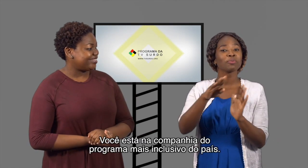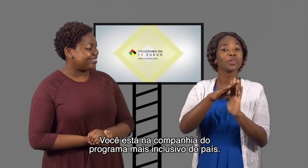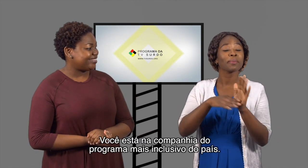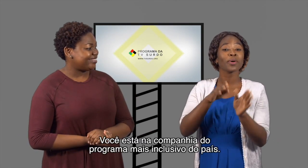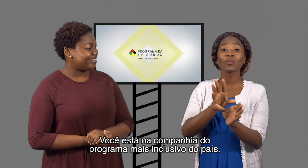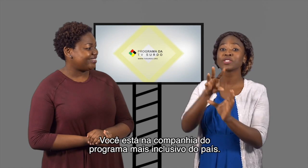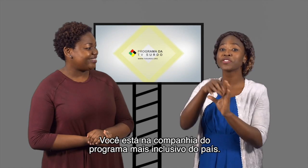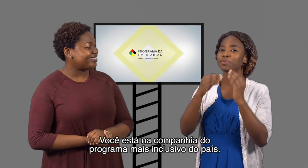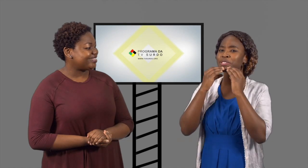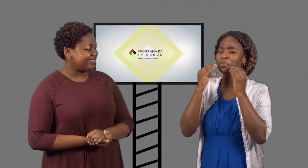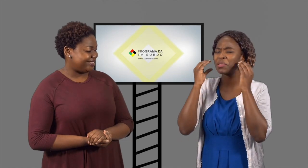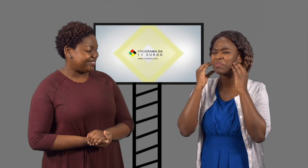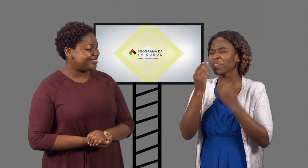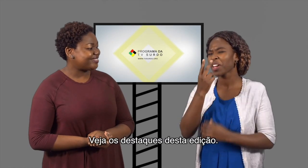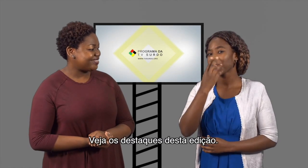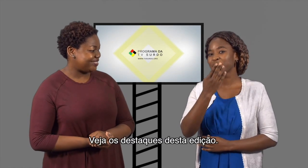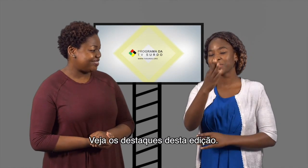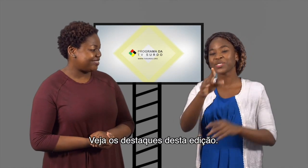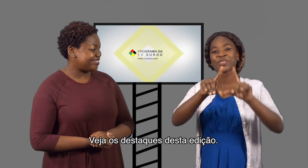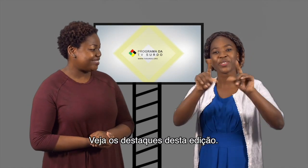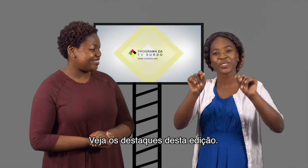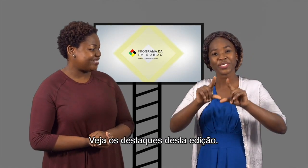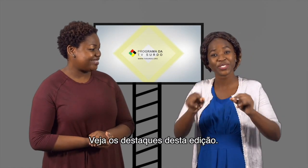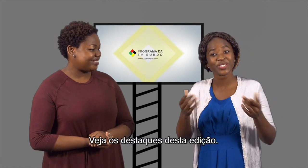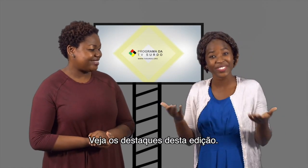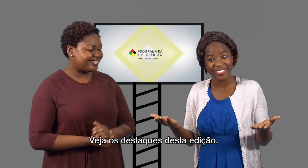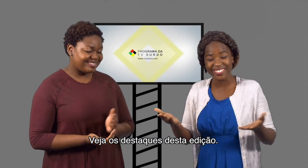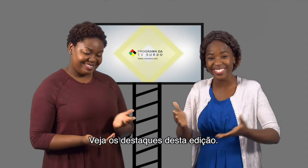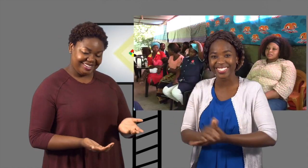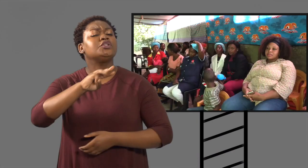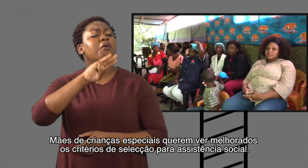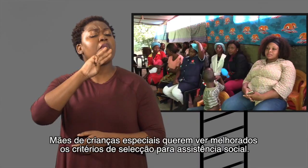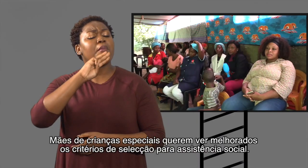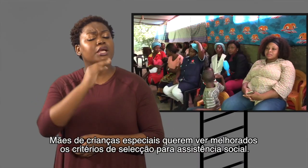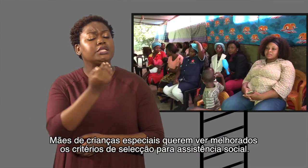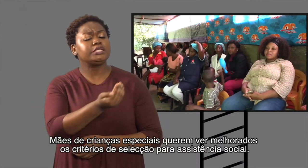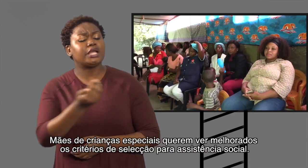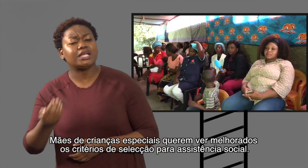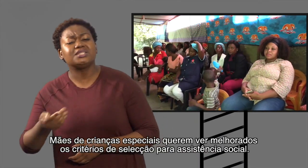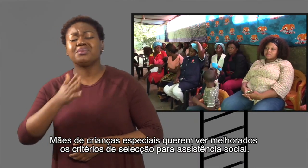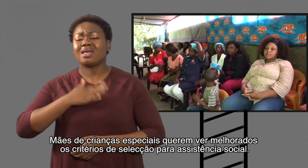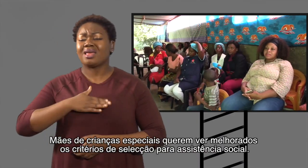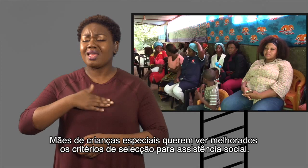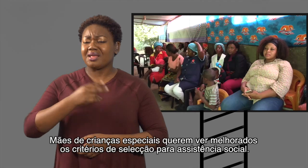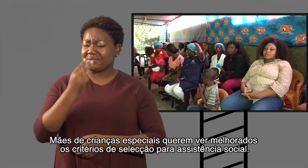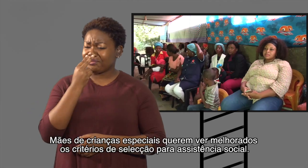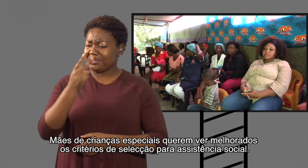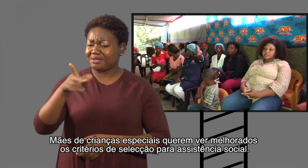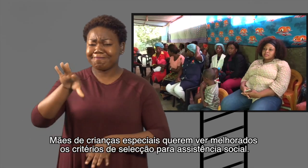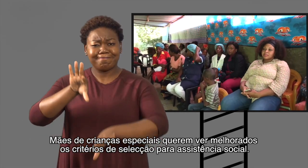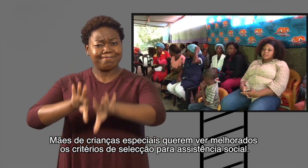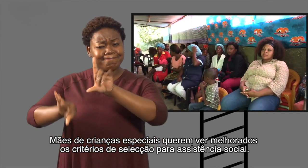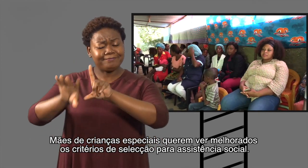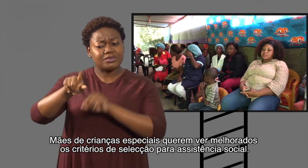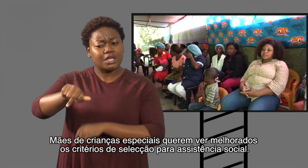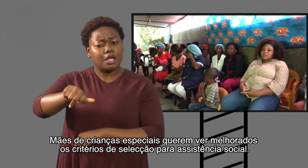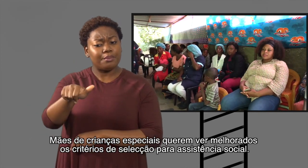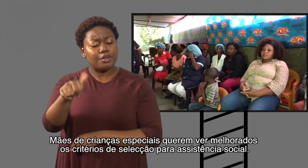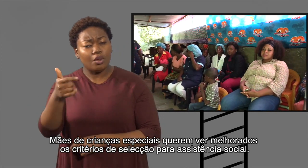programa mais inclusivo do país. Veja os destaques desta edição. Mães de crianças especiais querem ver